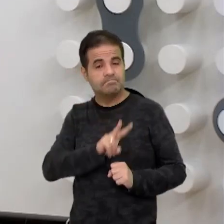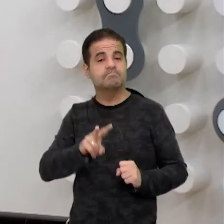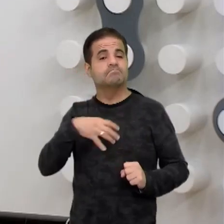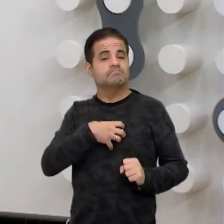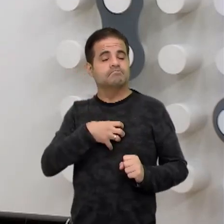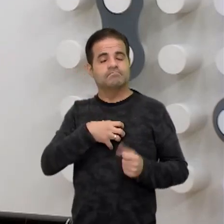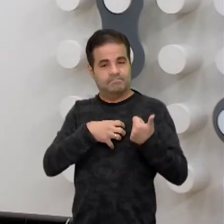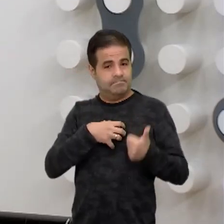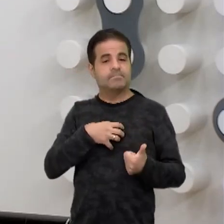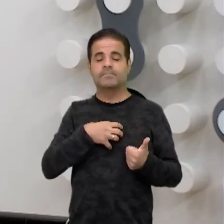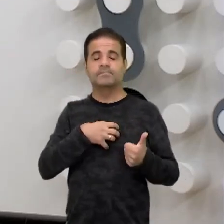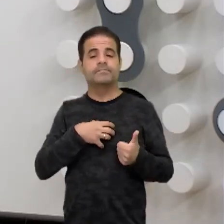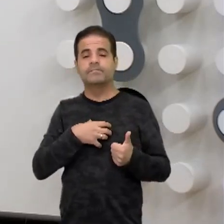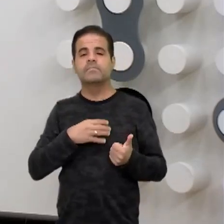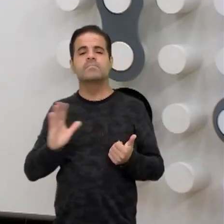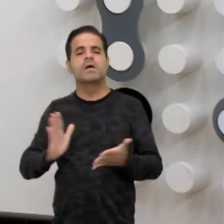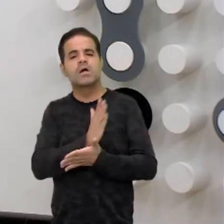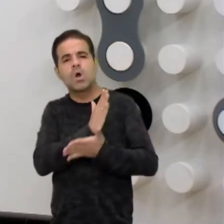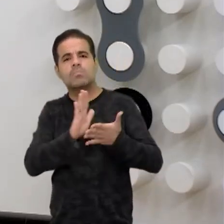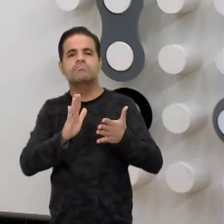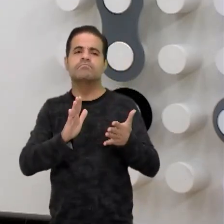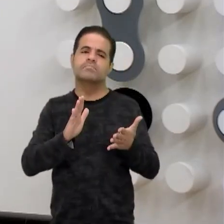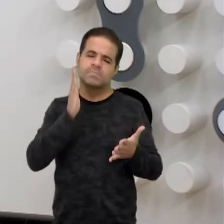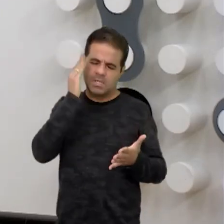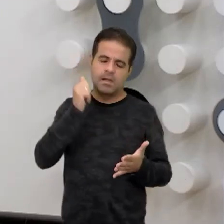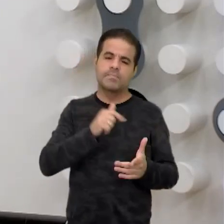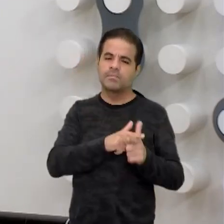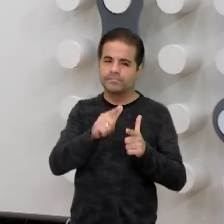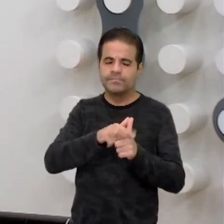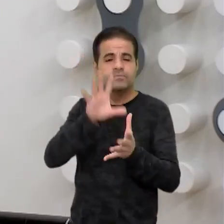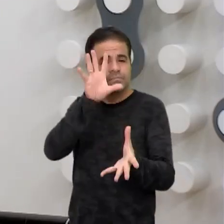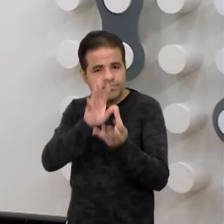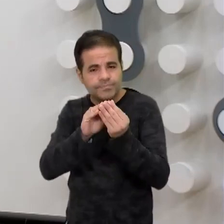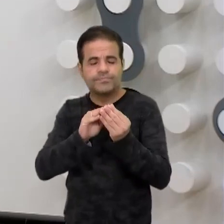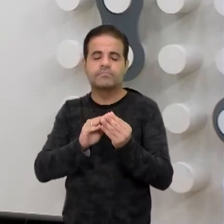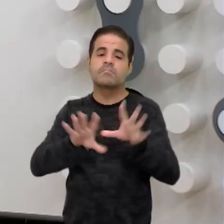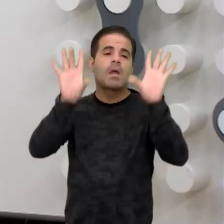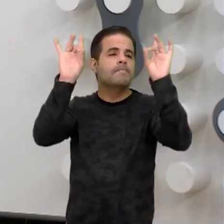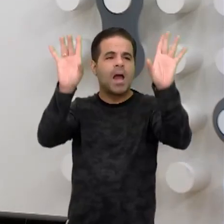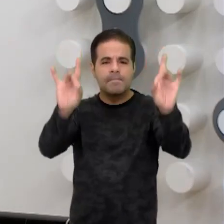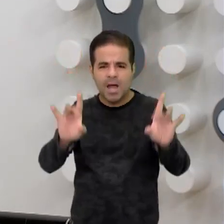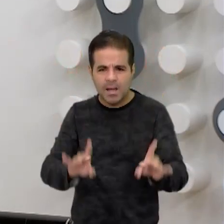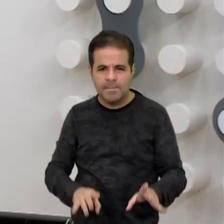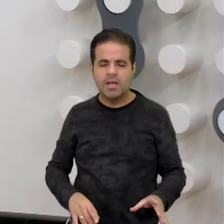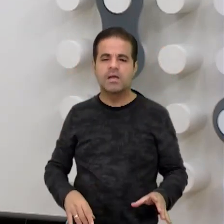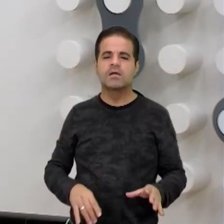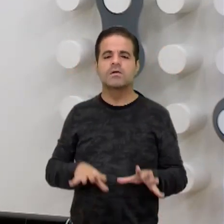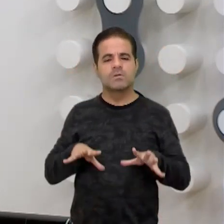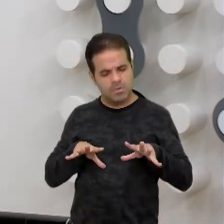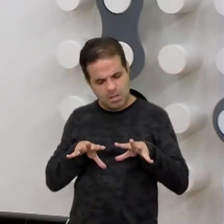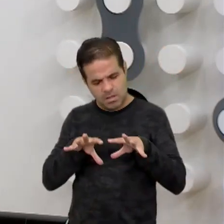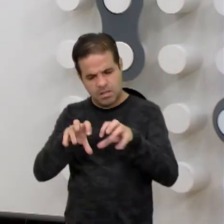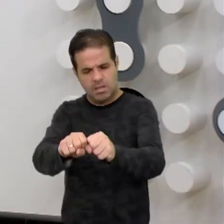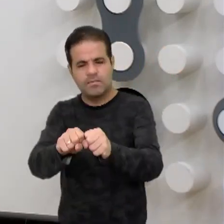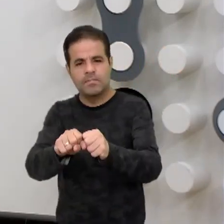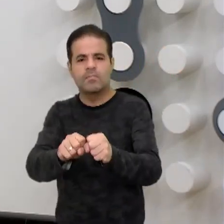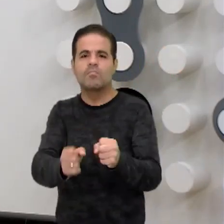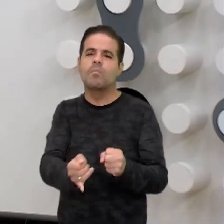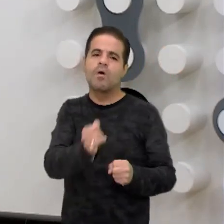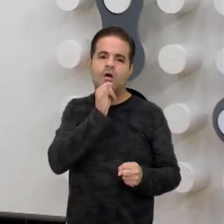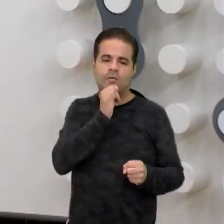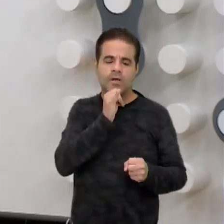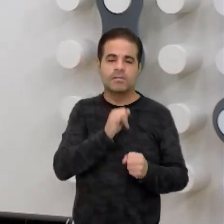olhos, mas algumas vezes também isso é problematizado como uma espécie também de colonização, né? Então, por